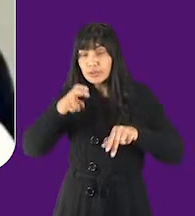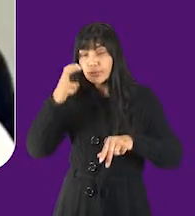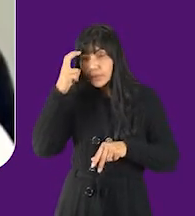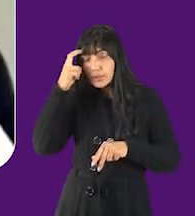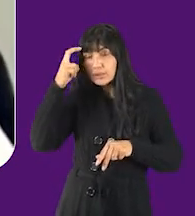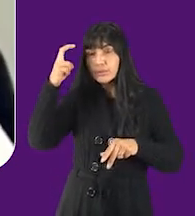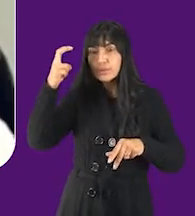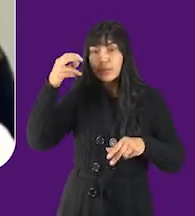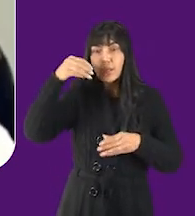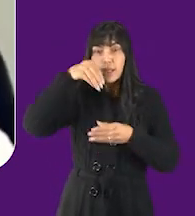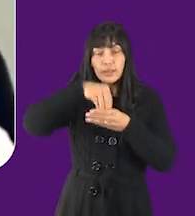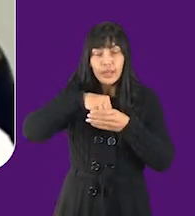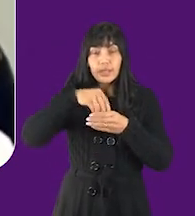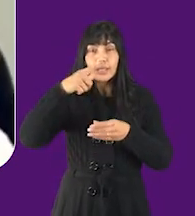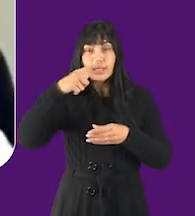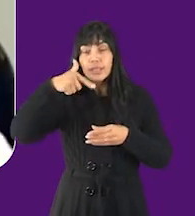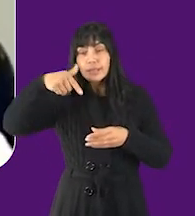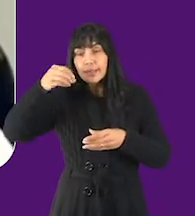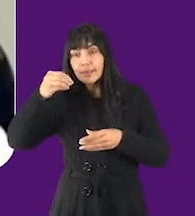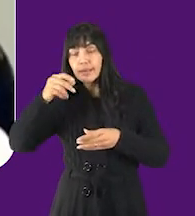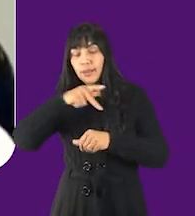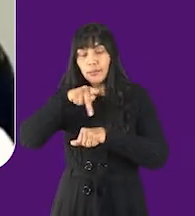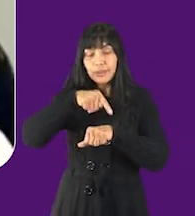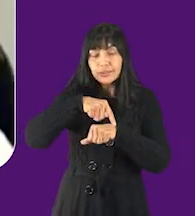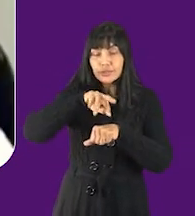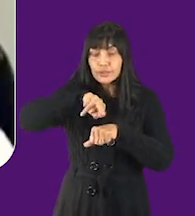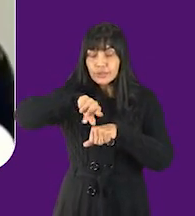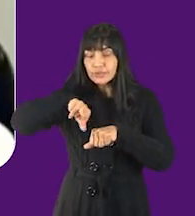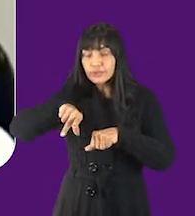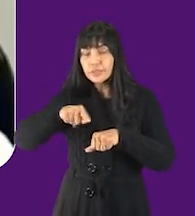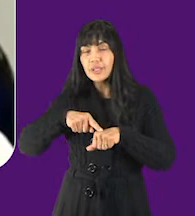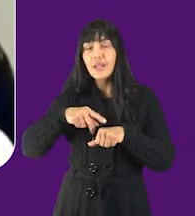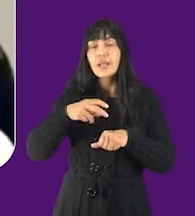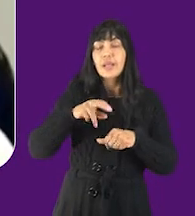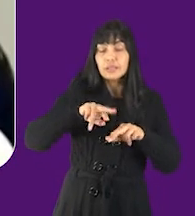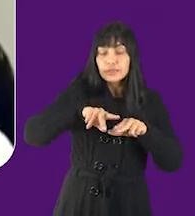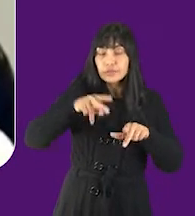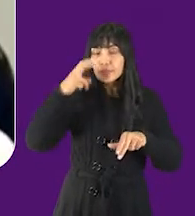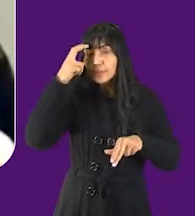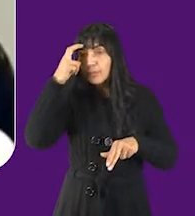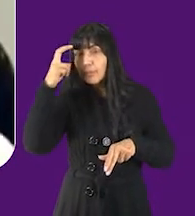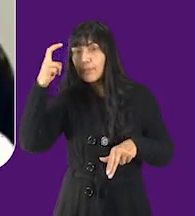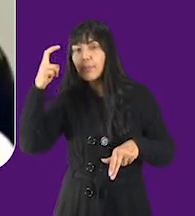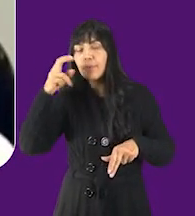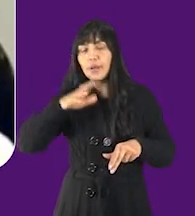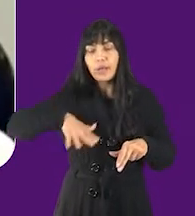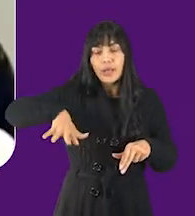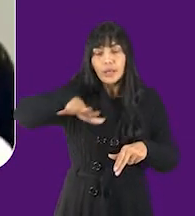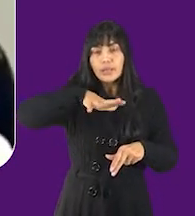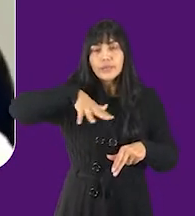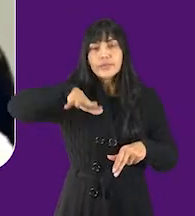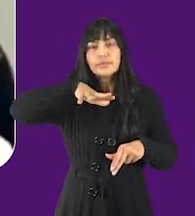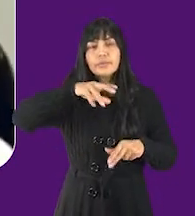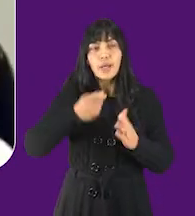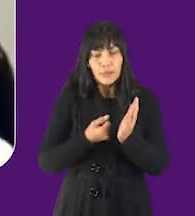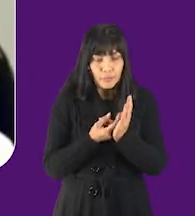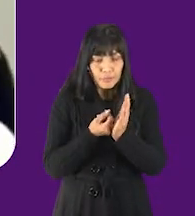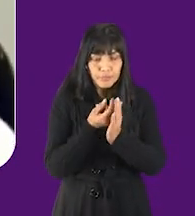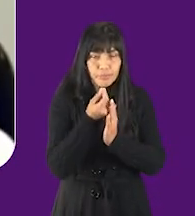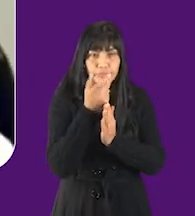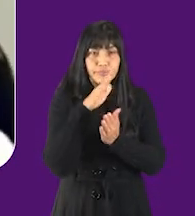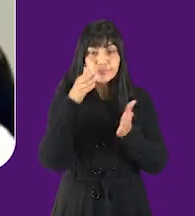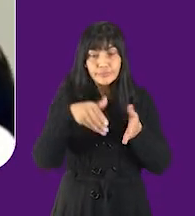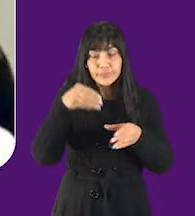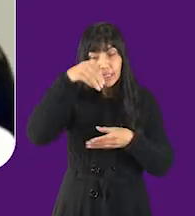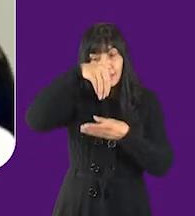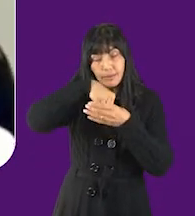culturais, imagina trabalhando em 170 países do mundo, diferenças culturais, infraestruturais, econômicas, entre outras,